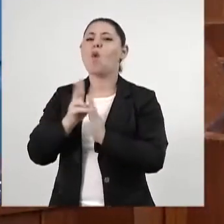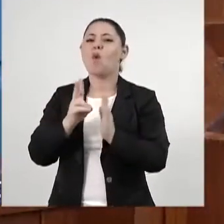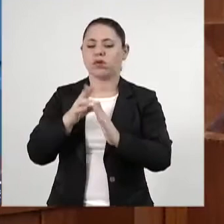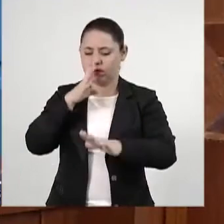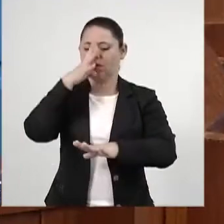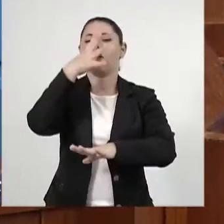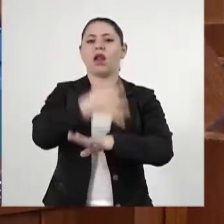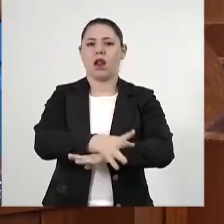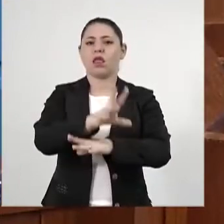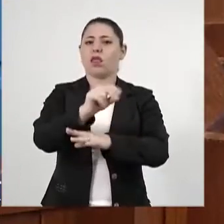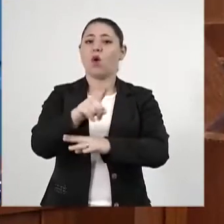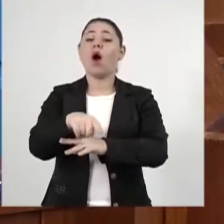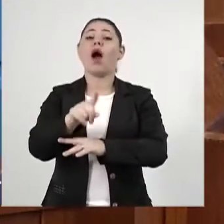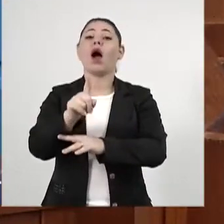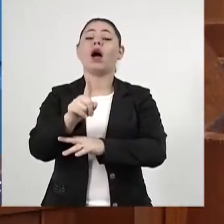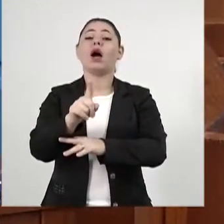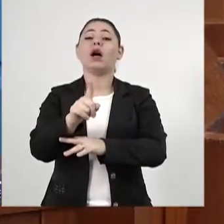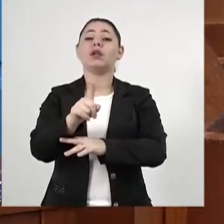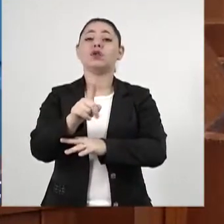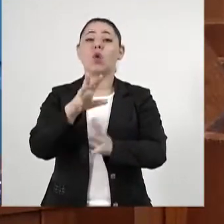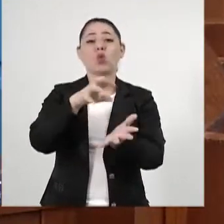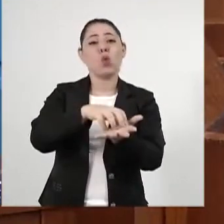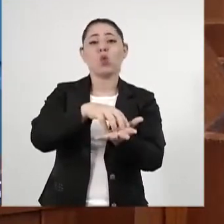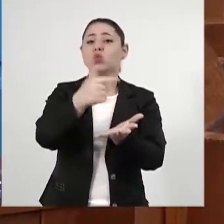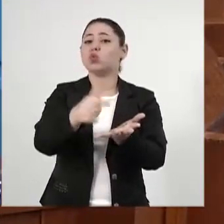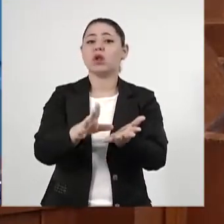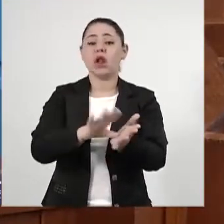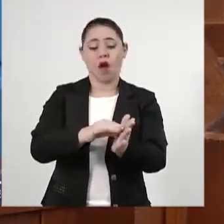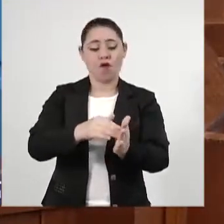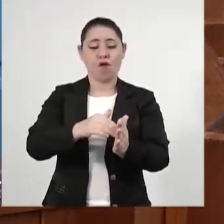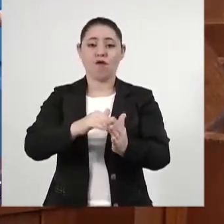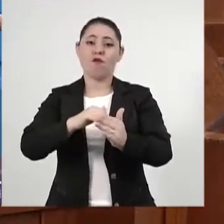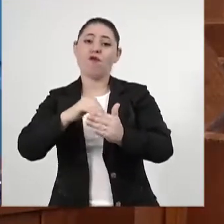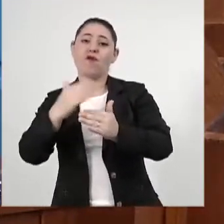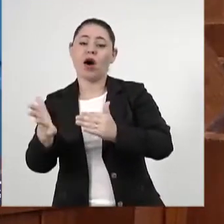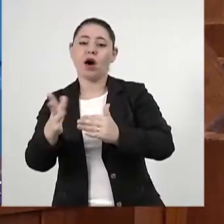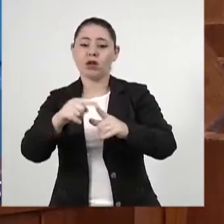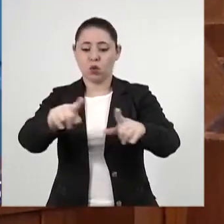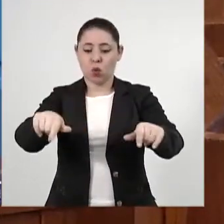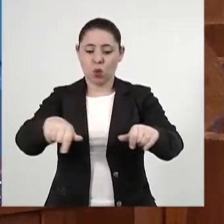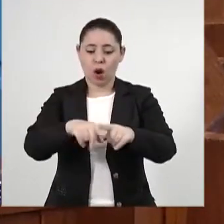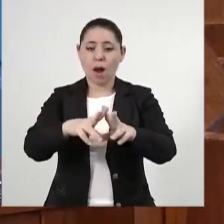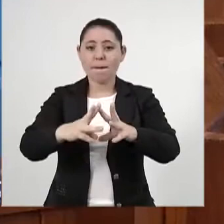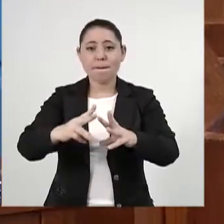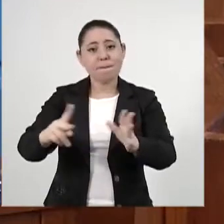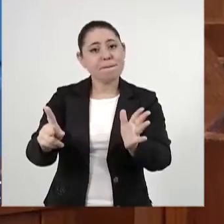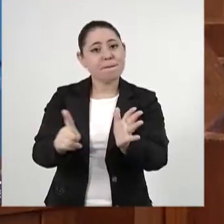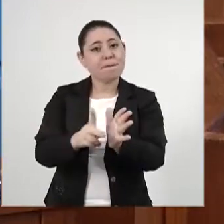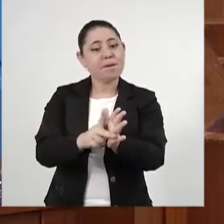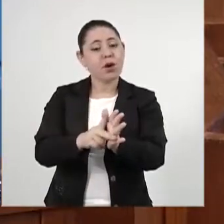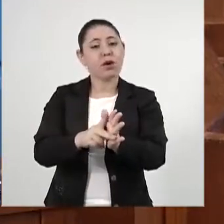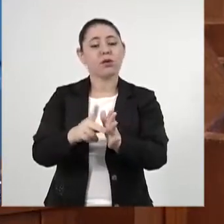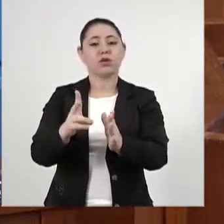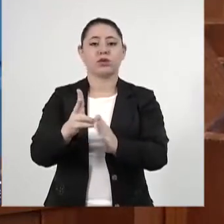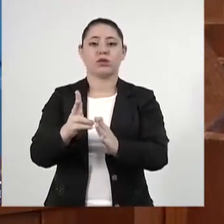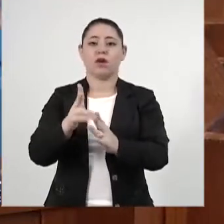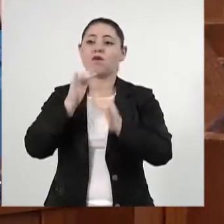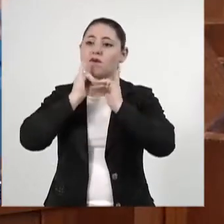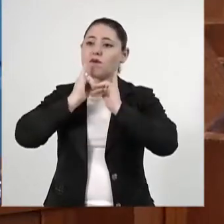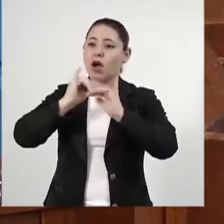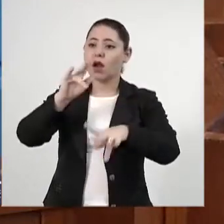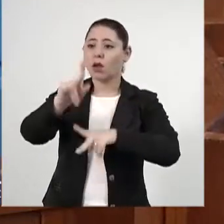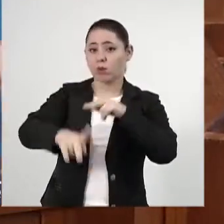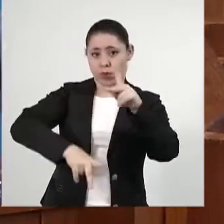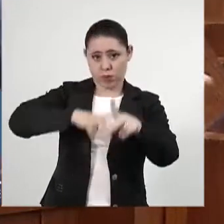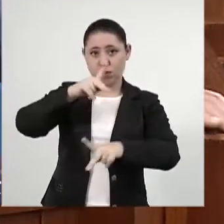senhor interessa dizer que os índios são desaldeados, que os índios estão fora da reserva, mas não fala onde eles estão. Então fala para o povo ouvir,